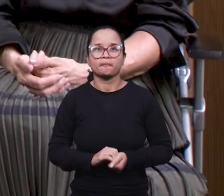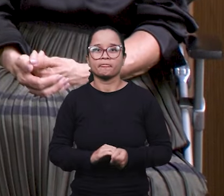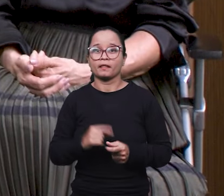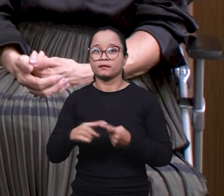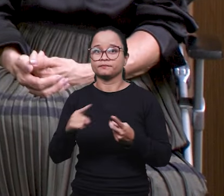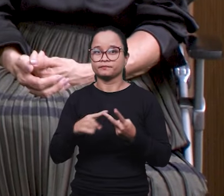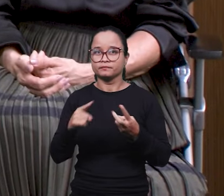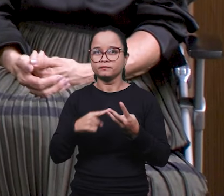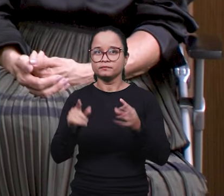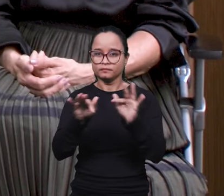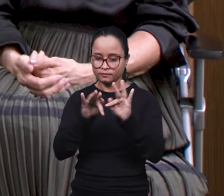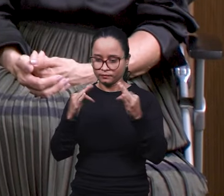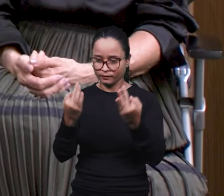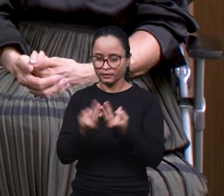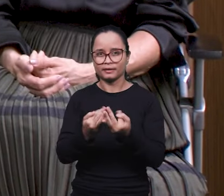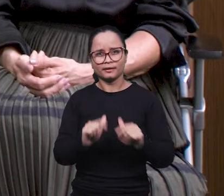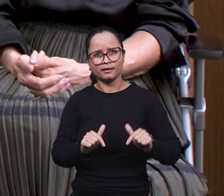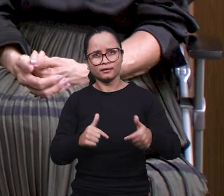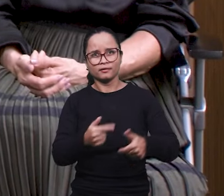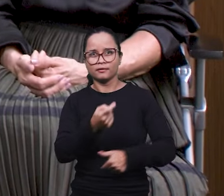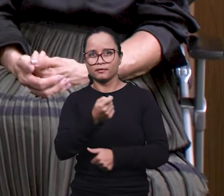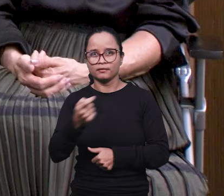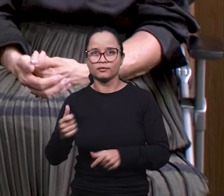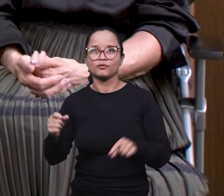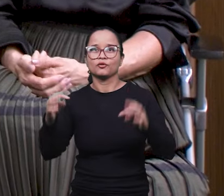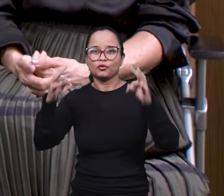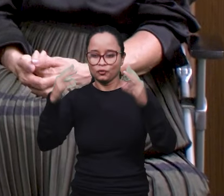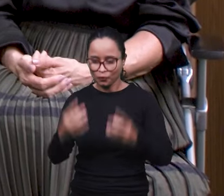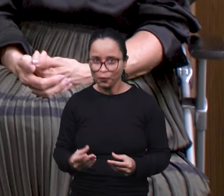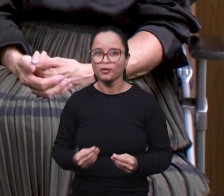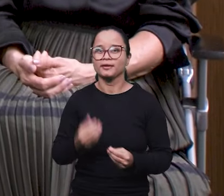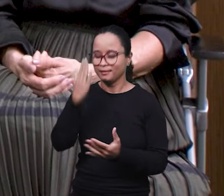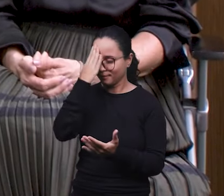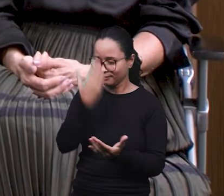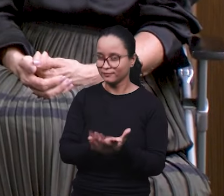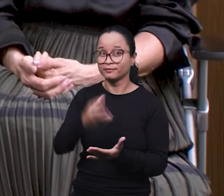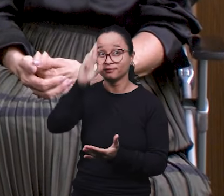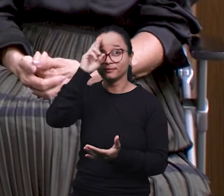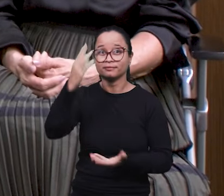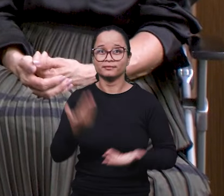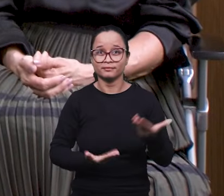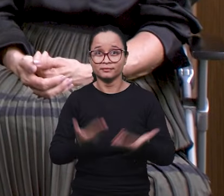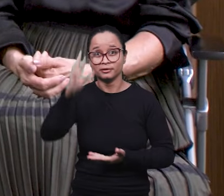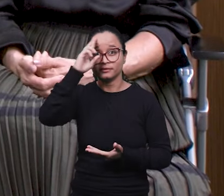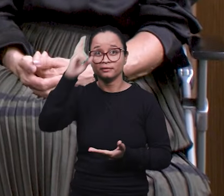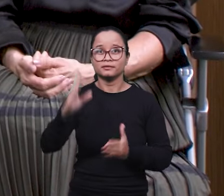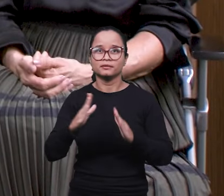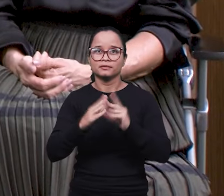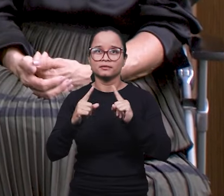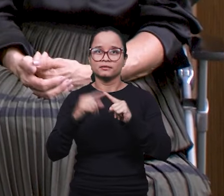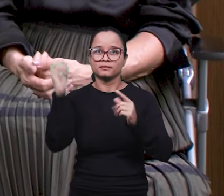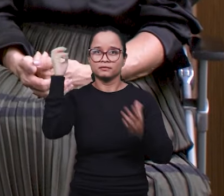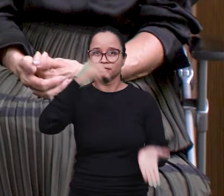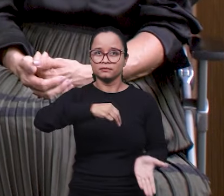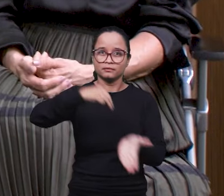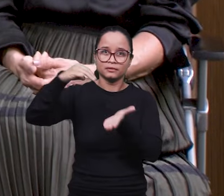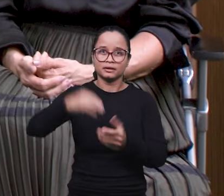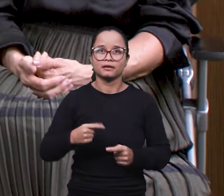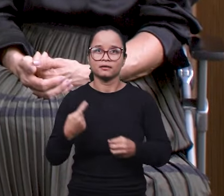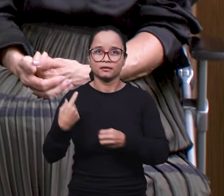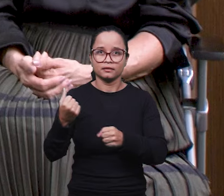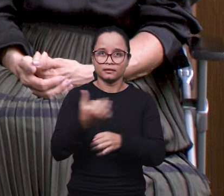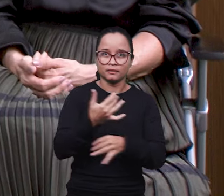famílias a partir das pequenas ações hoje em dia todas elas acreditam no Senhor servem ao senhor não tem igreja Maranata lá na lá na cidade que eu morava